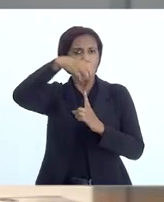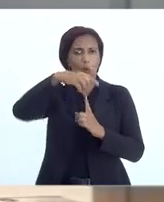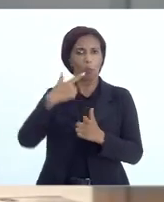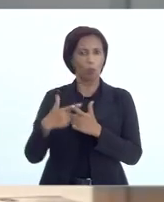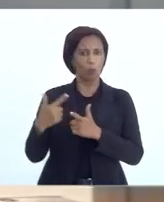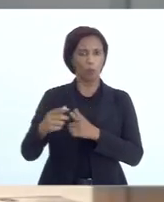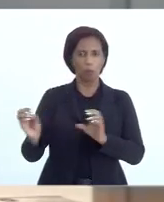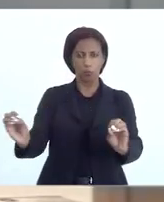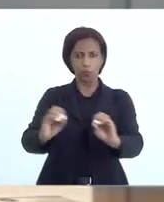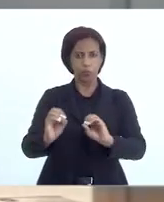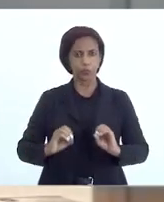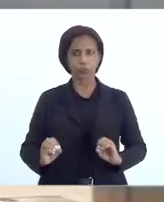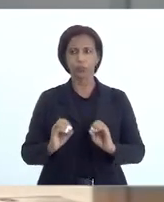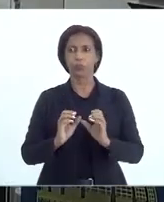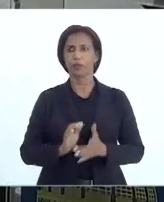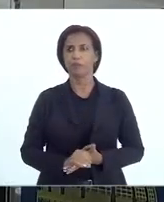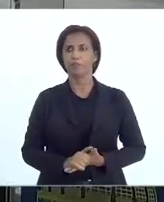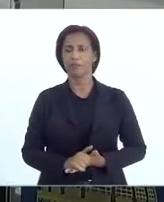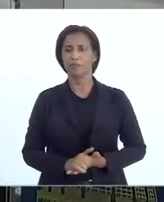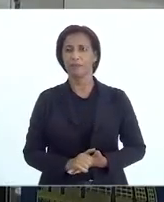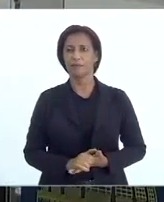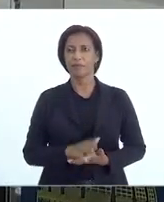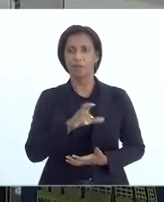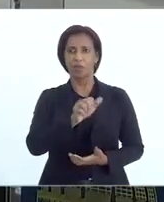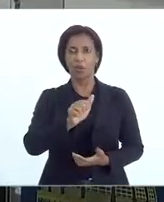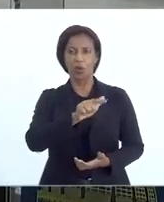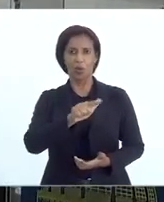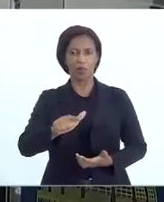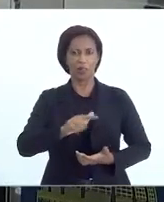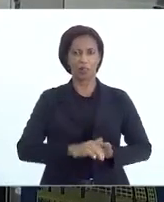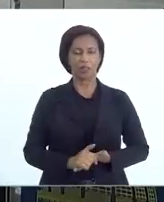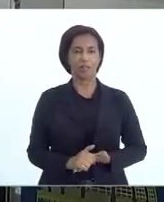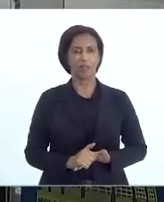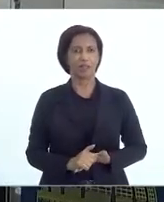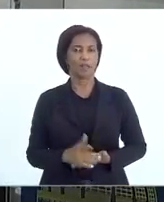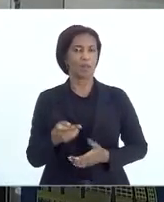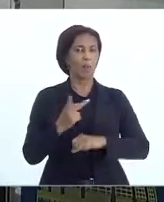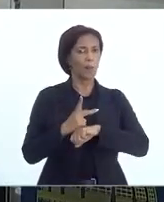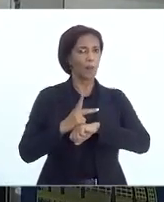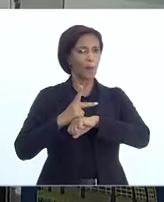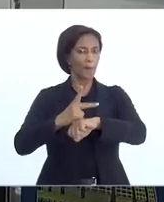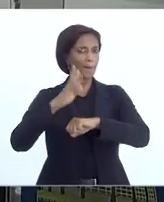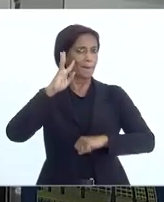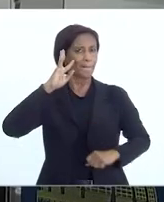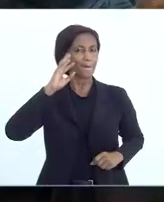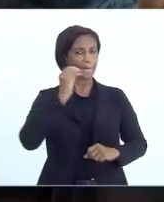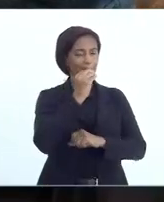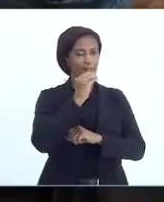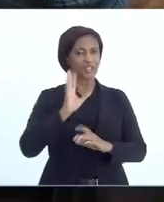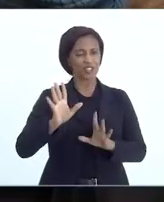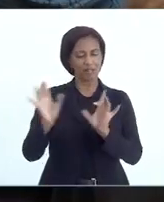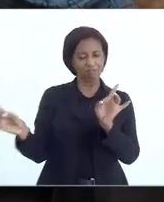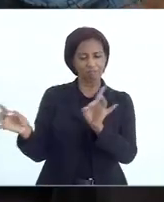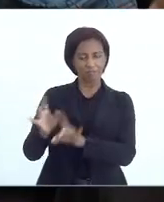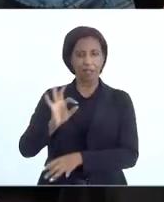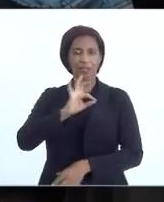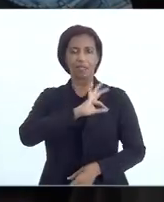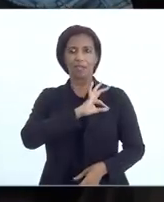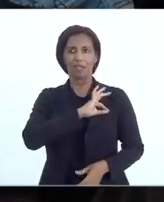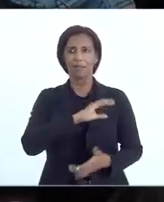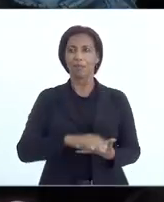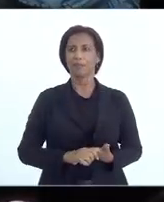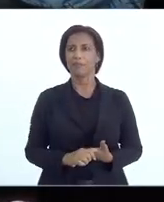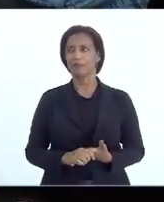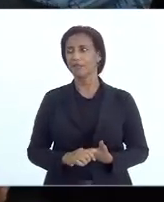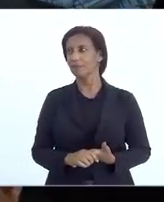desse problema não foi nenhum dos coronéis aqui não foi do Coronel Neto não foi o que está querendo buscar a solução já uma pré-disposição da polícia